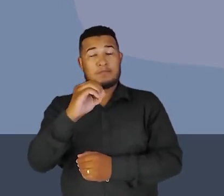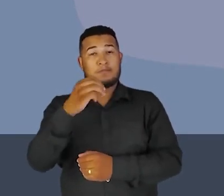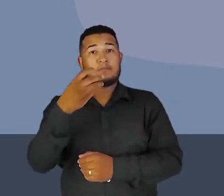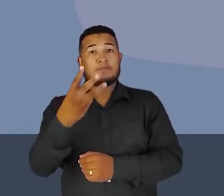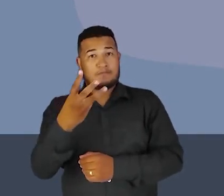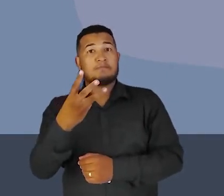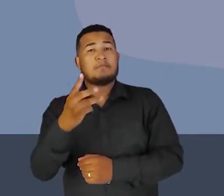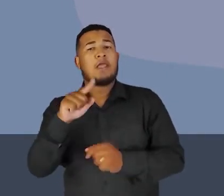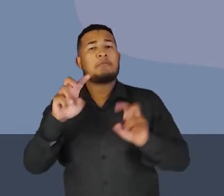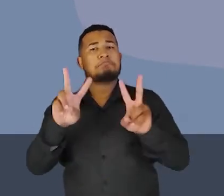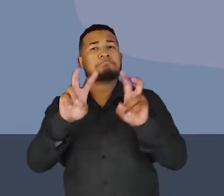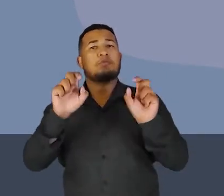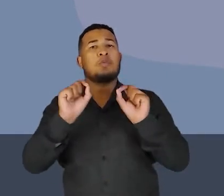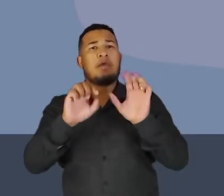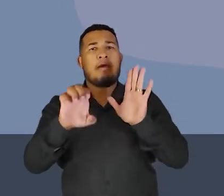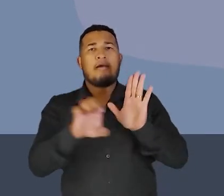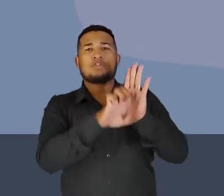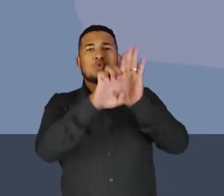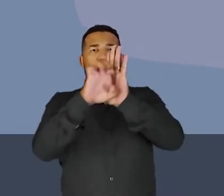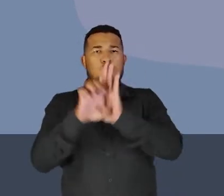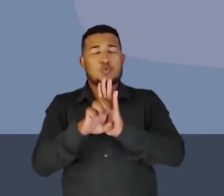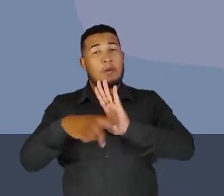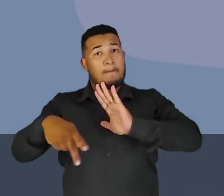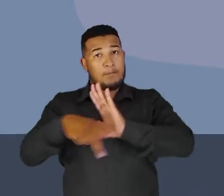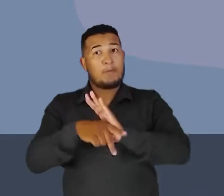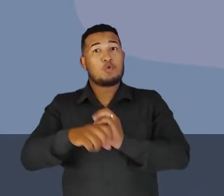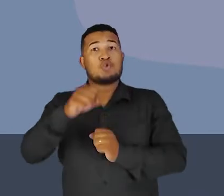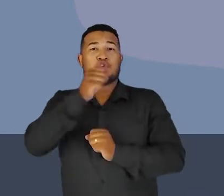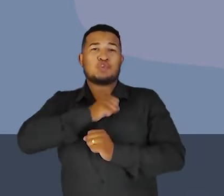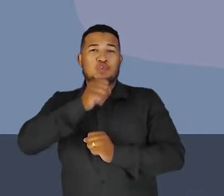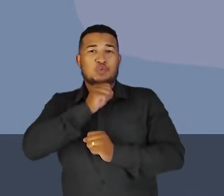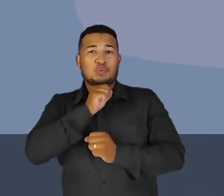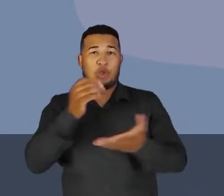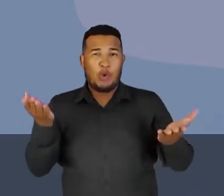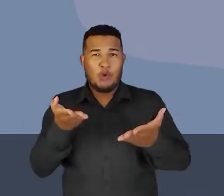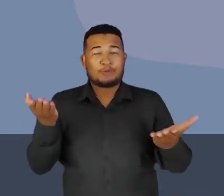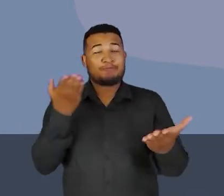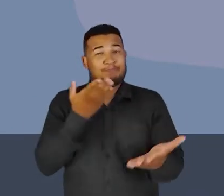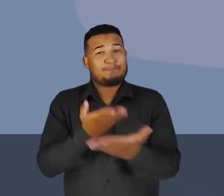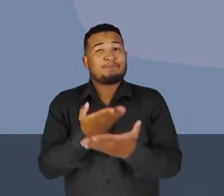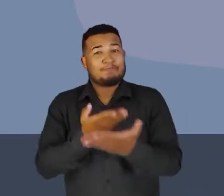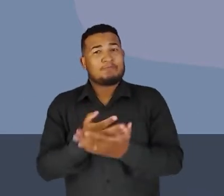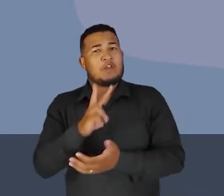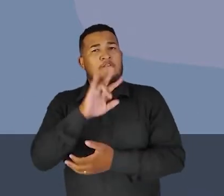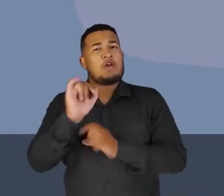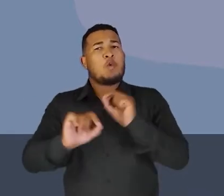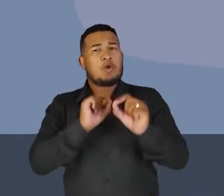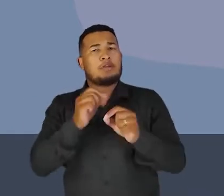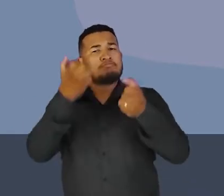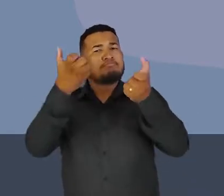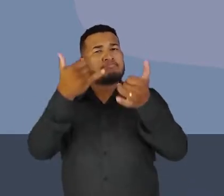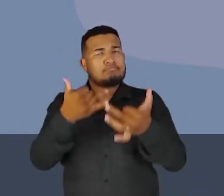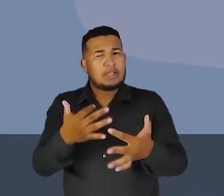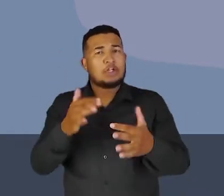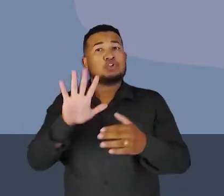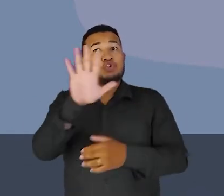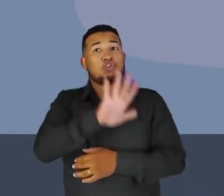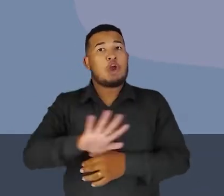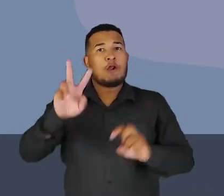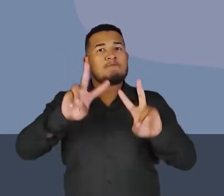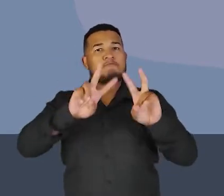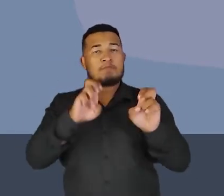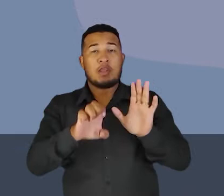10.741/03, trata do Estatuto do Idoso, e na aula de hoje nós vamos fazer uma geral sobre o Estatuto